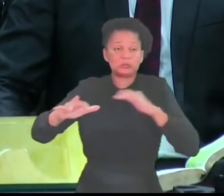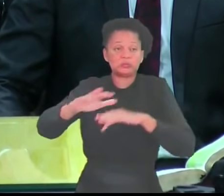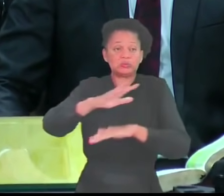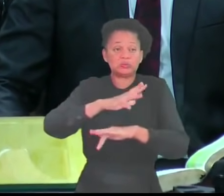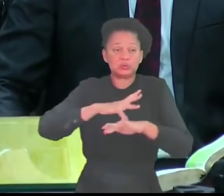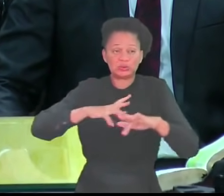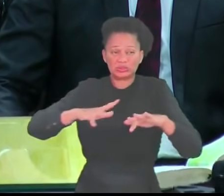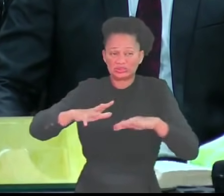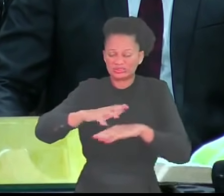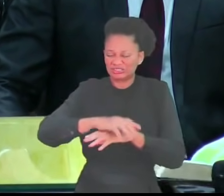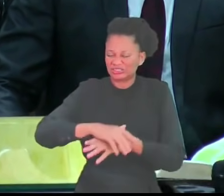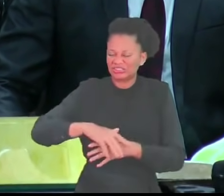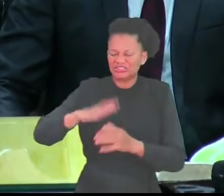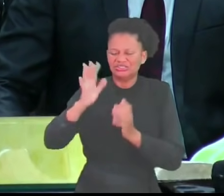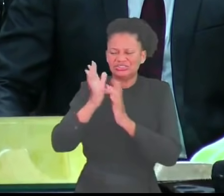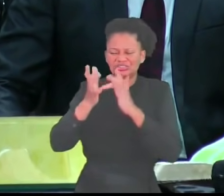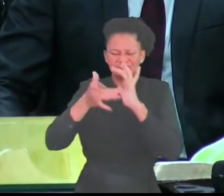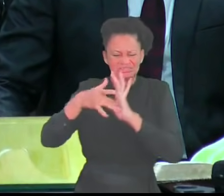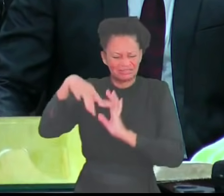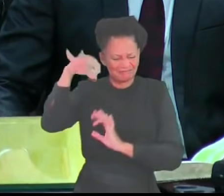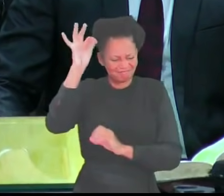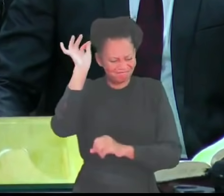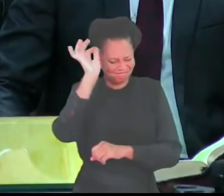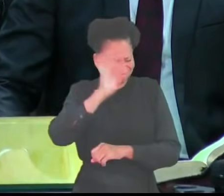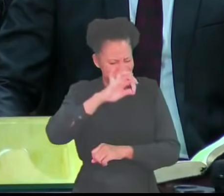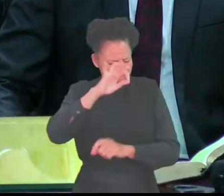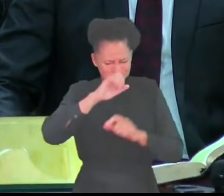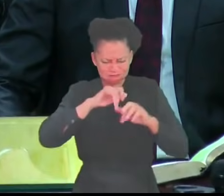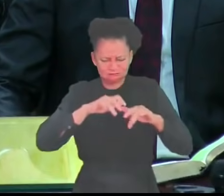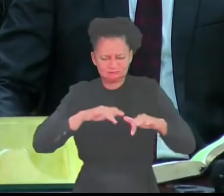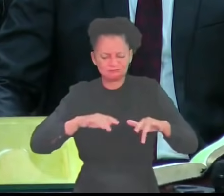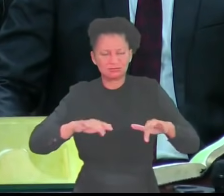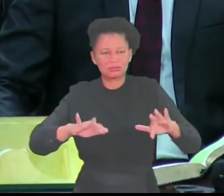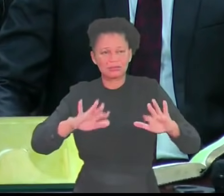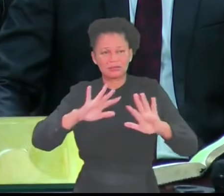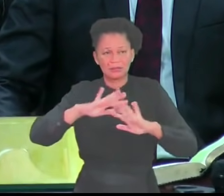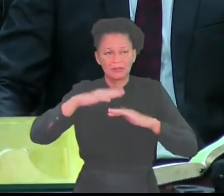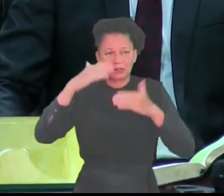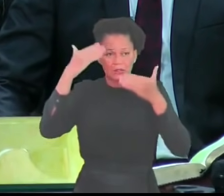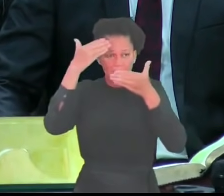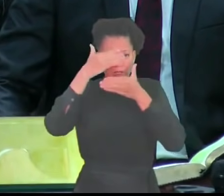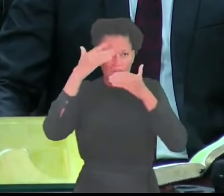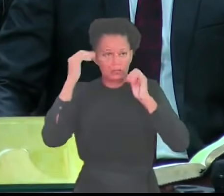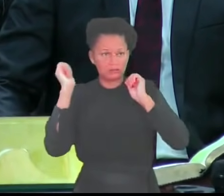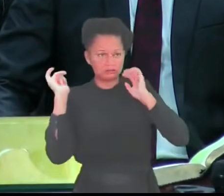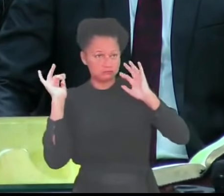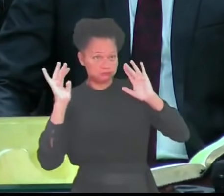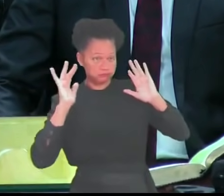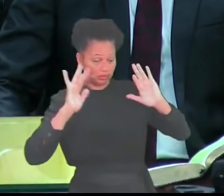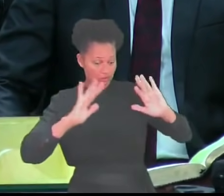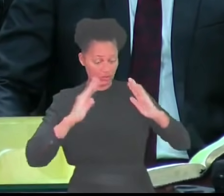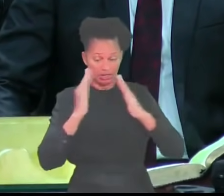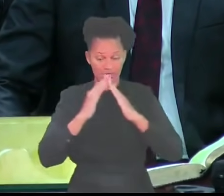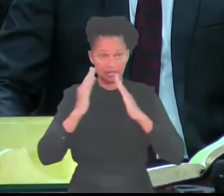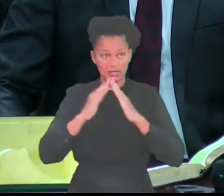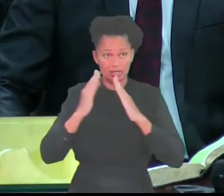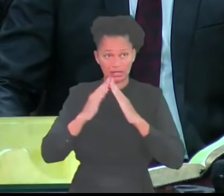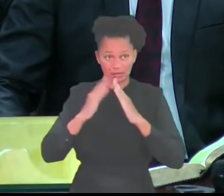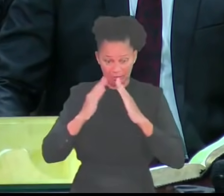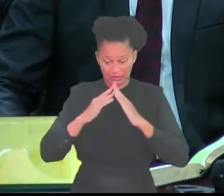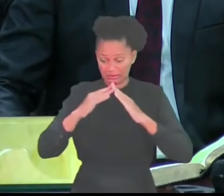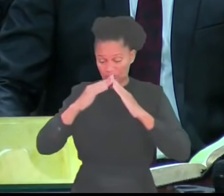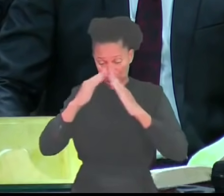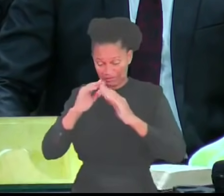Jesus derramou o Espírito Santo ali naquela fonte. Que os muçulmanos correram para as janelas. Tem uma casa assim, tem um